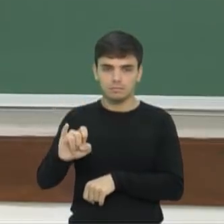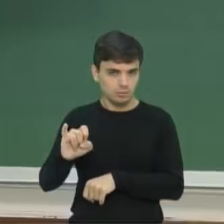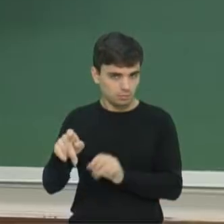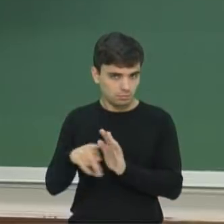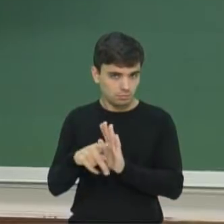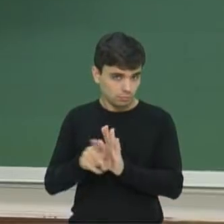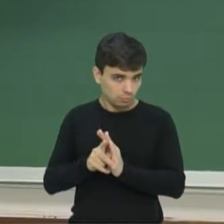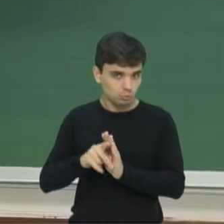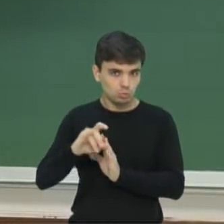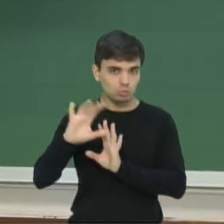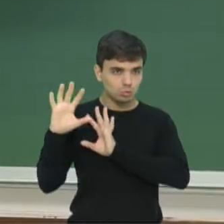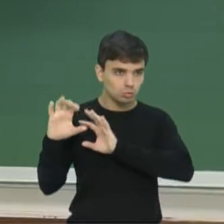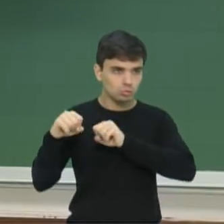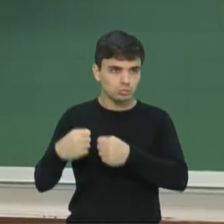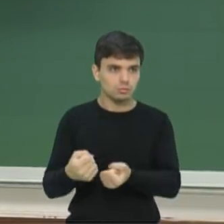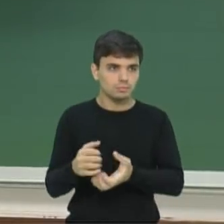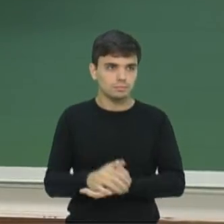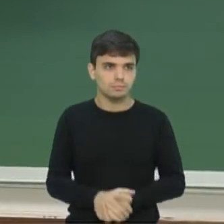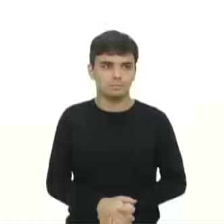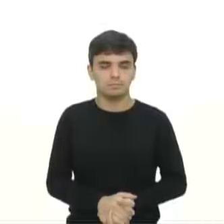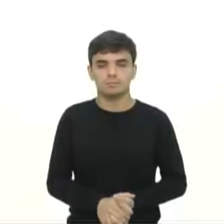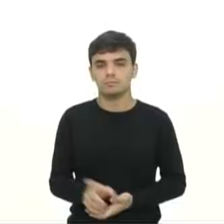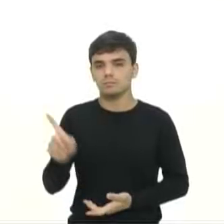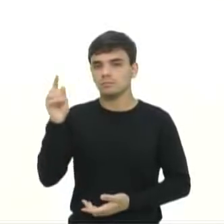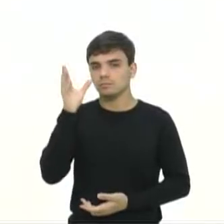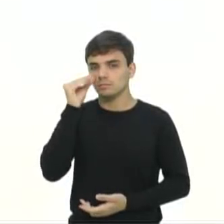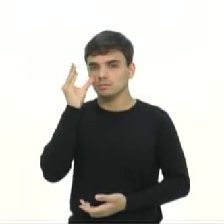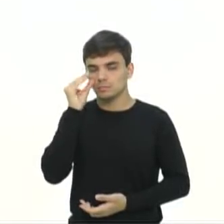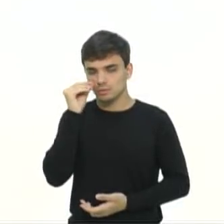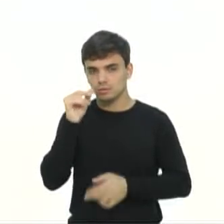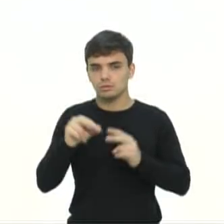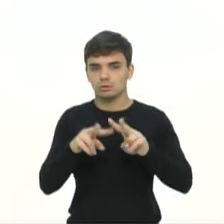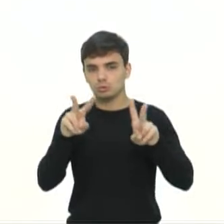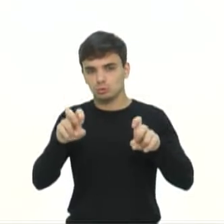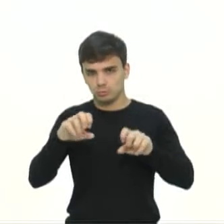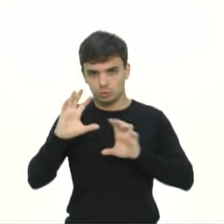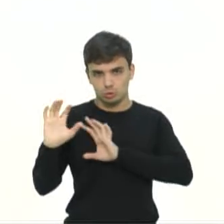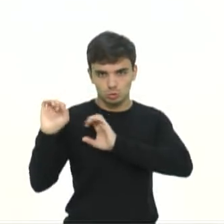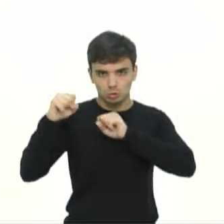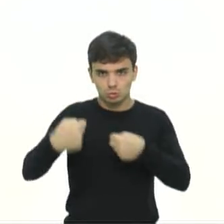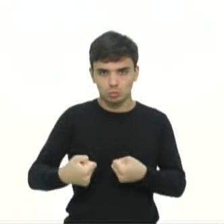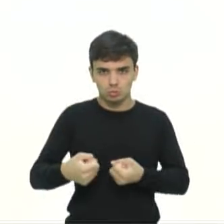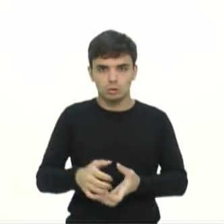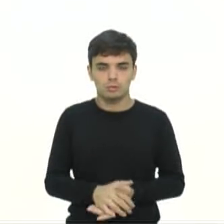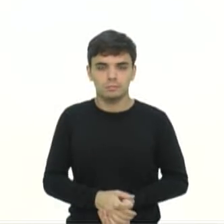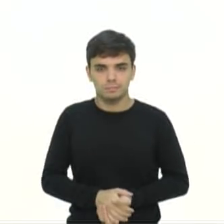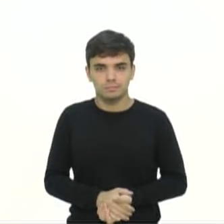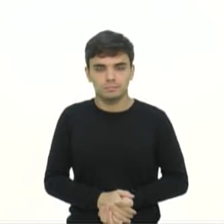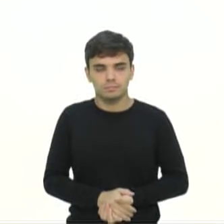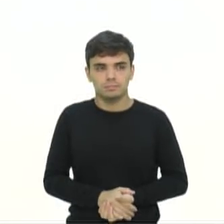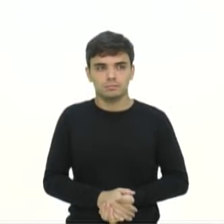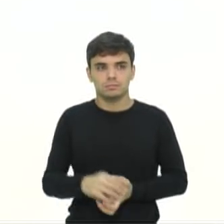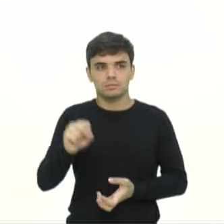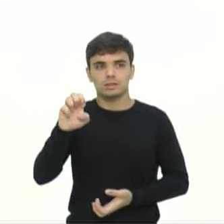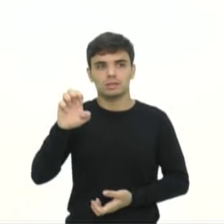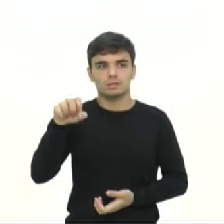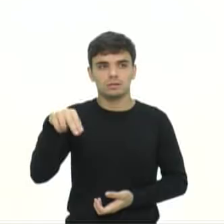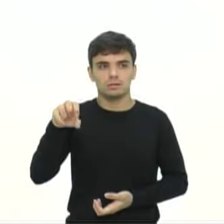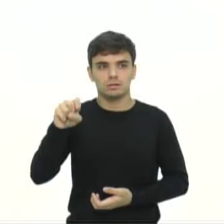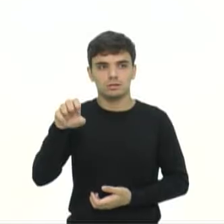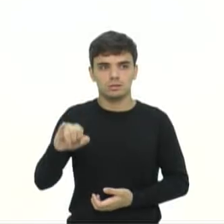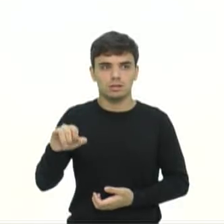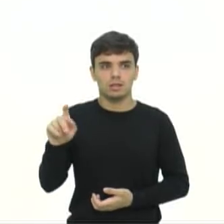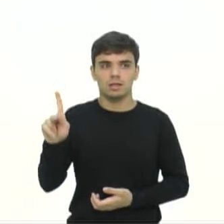do judô. Então, aqui também, continuando essa curiosidade, então, a sensei Keiko Fukuda